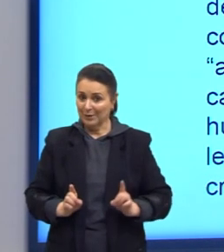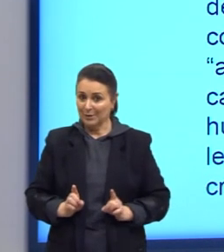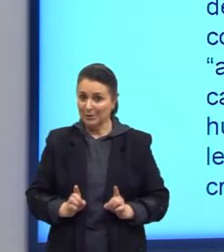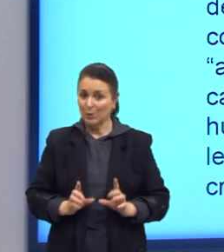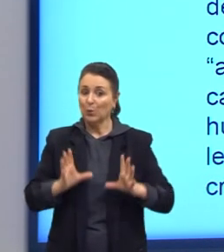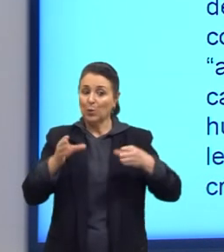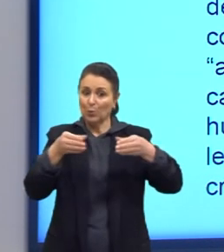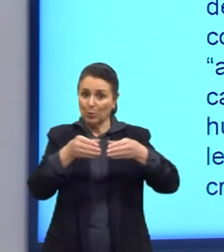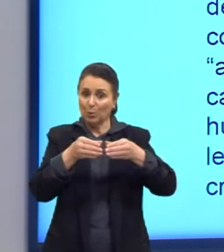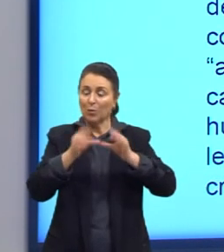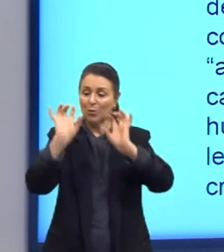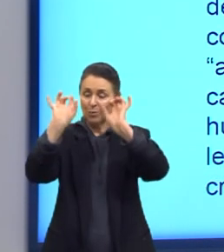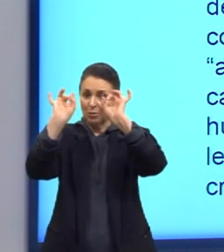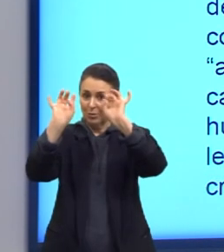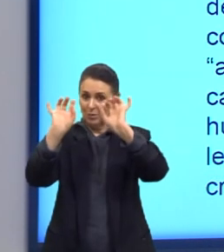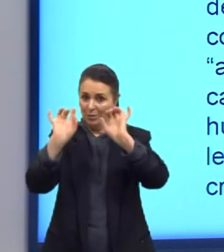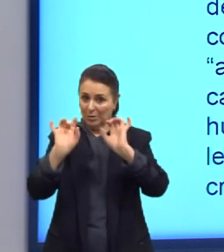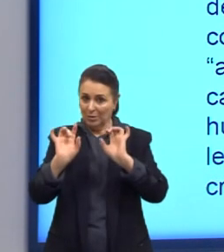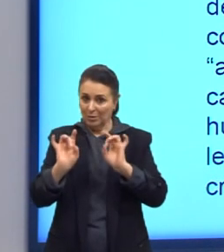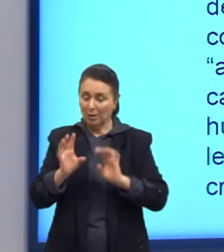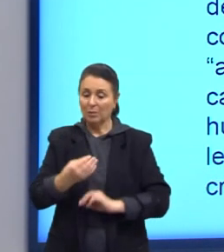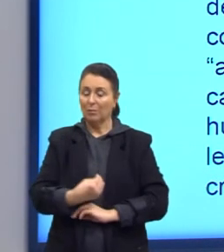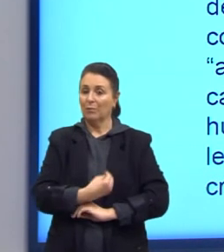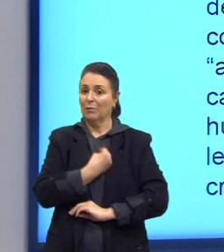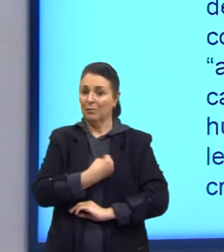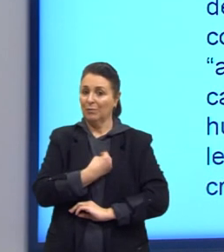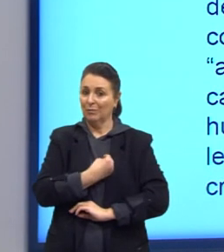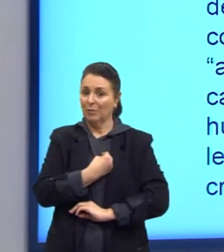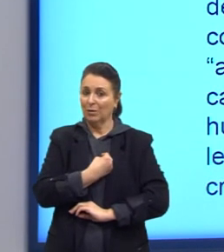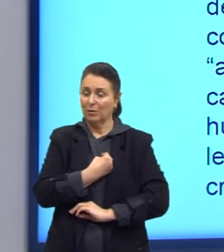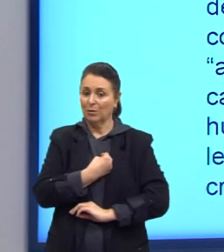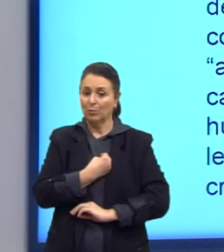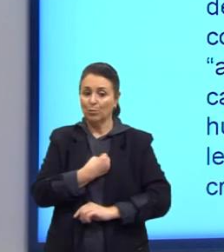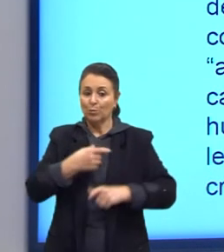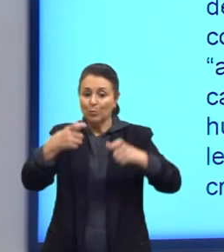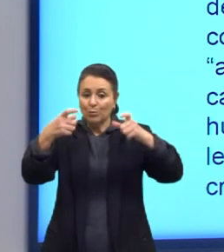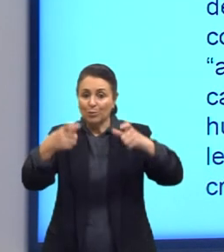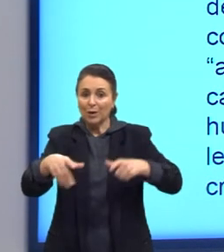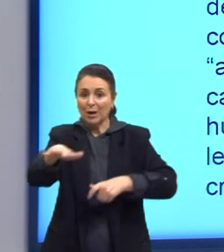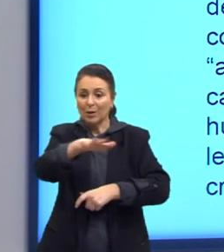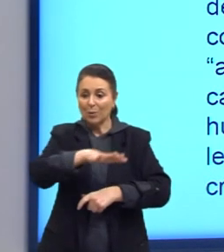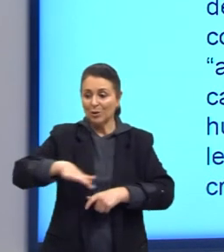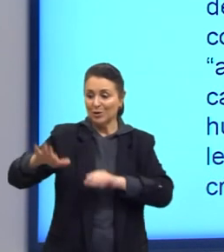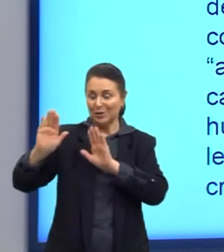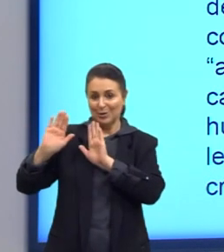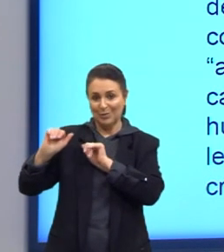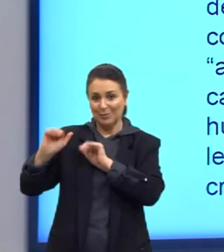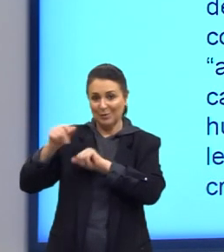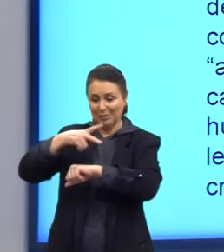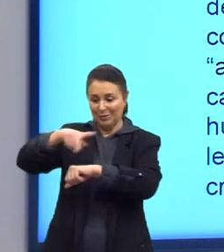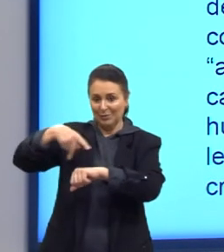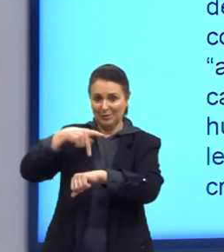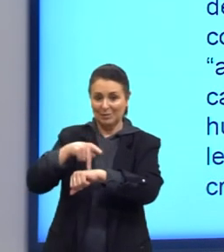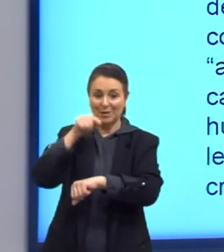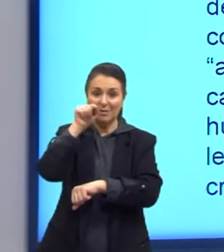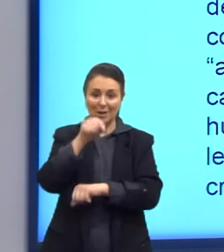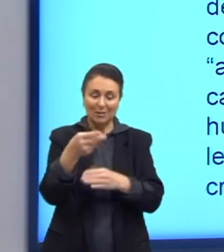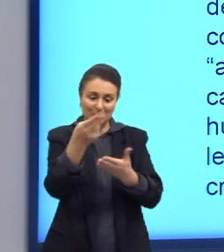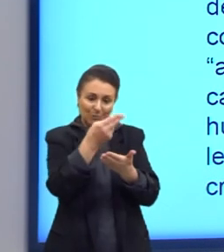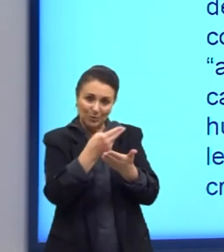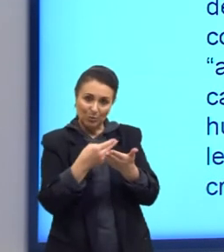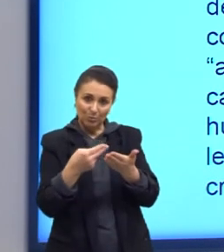neandertales toda via viviam no que hoje é Espanha em essas pinturas